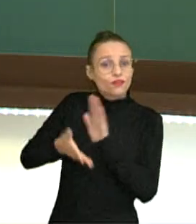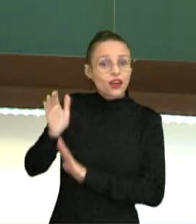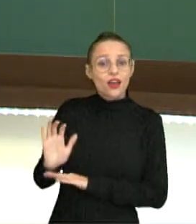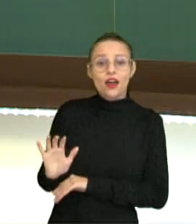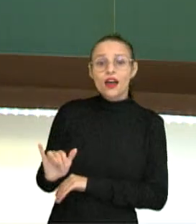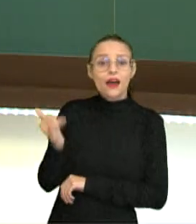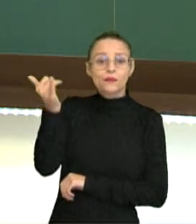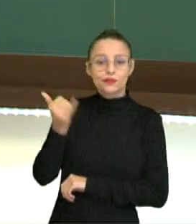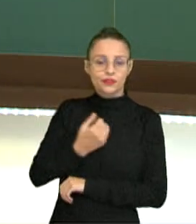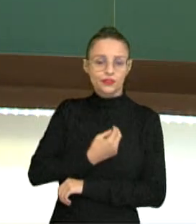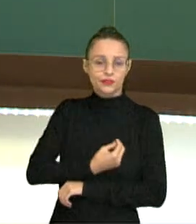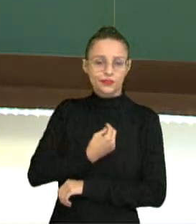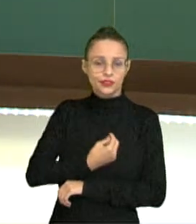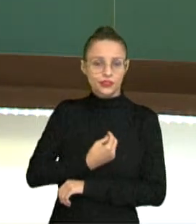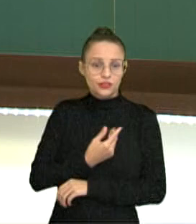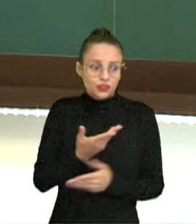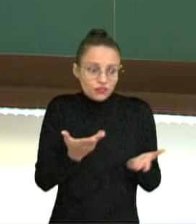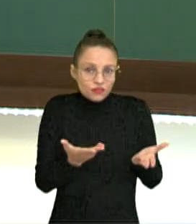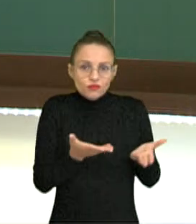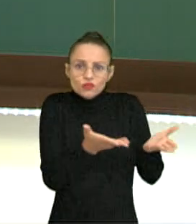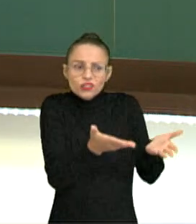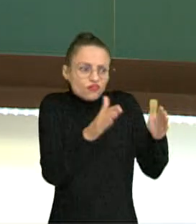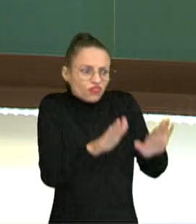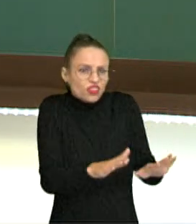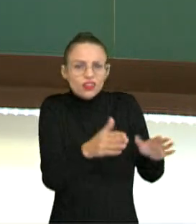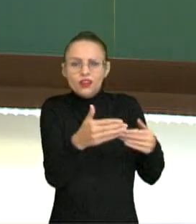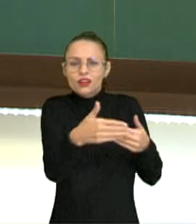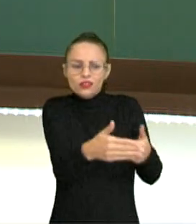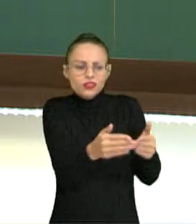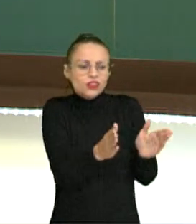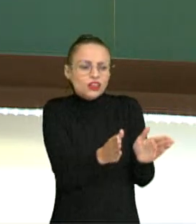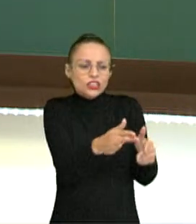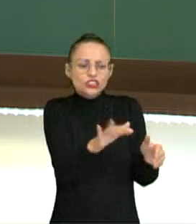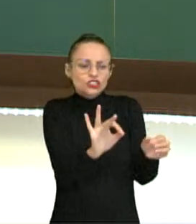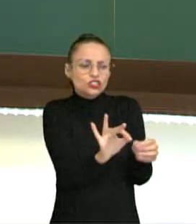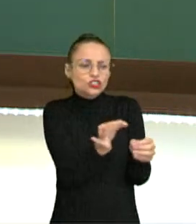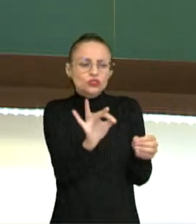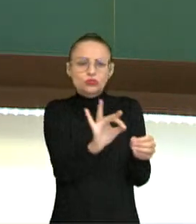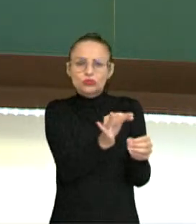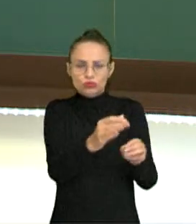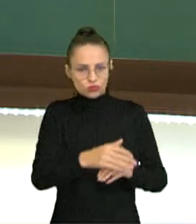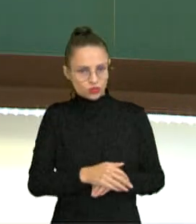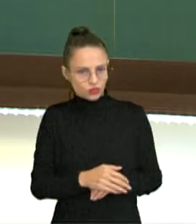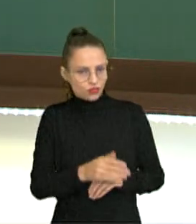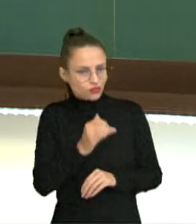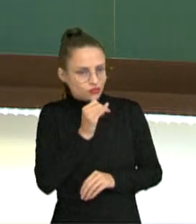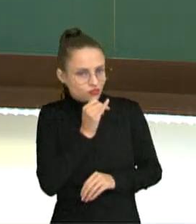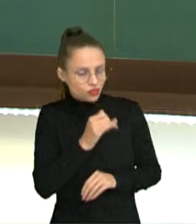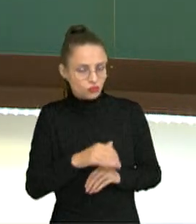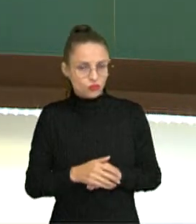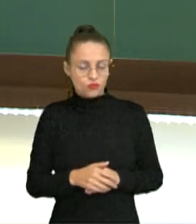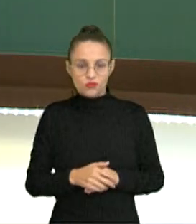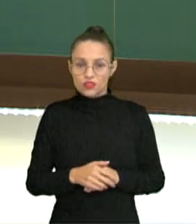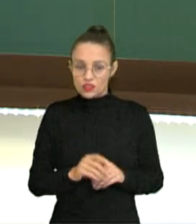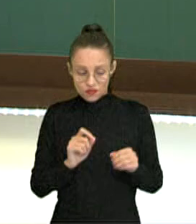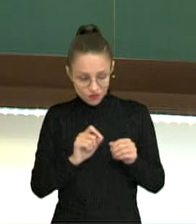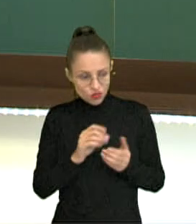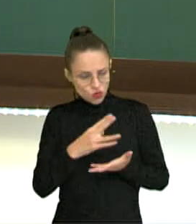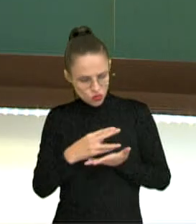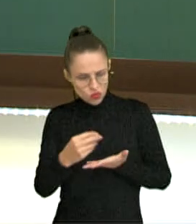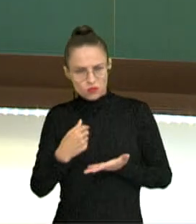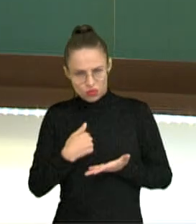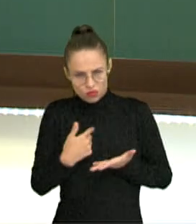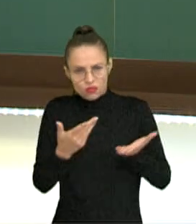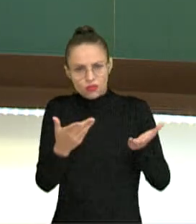vida. Enquanto aí ficas na caixinha de costura. Aí ele coloca o exemplo. Faze como